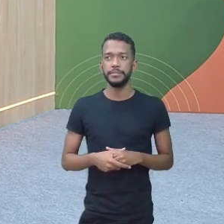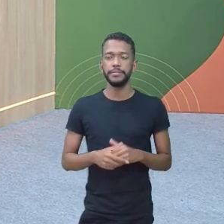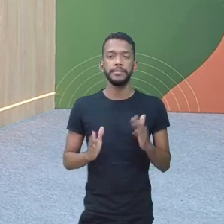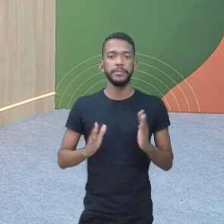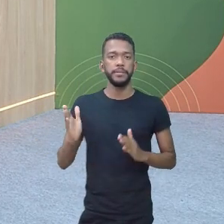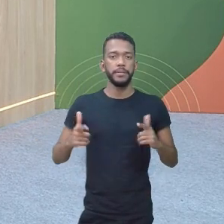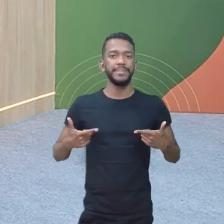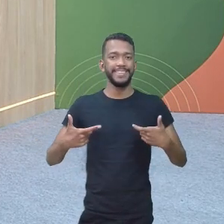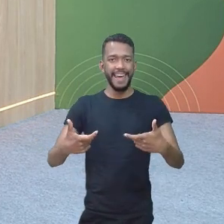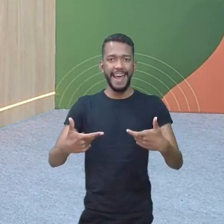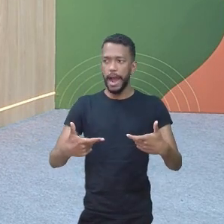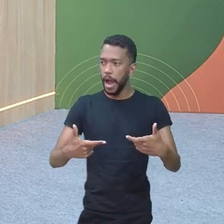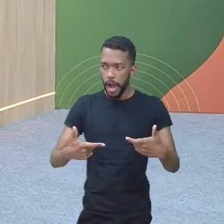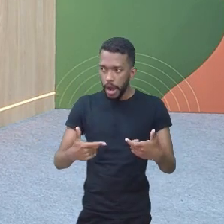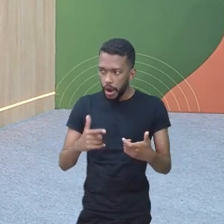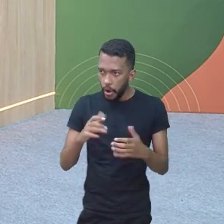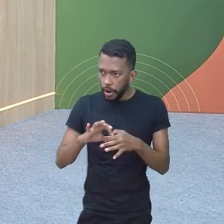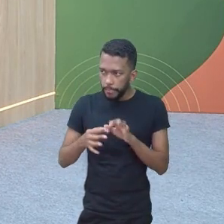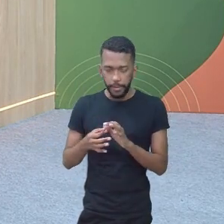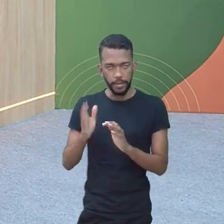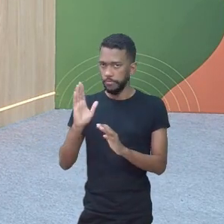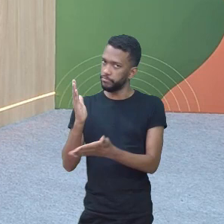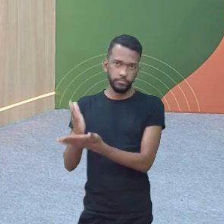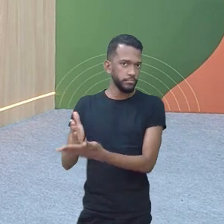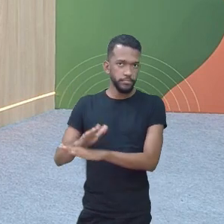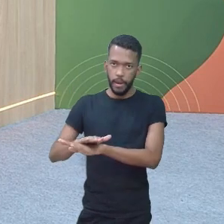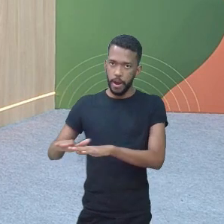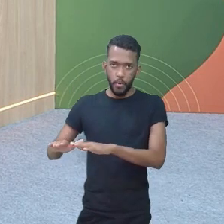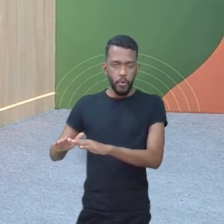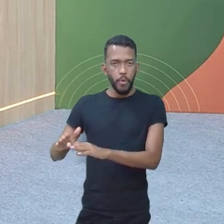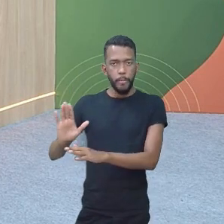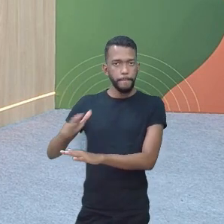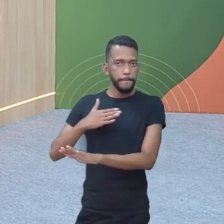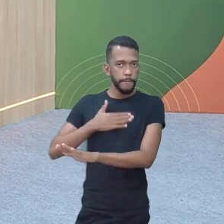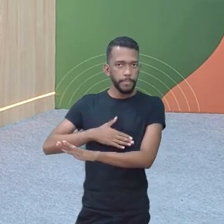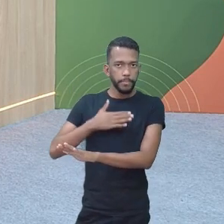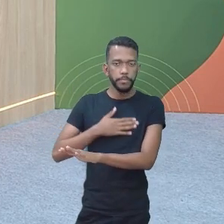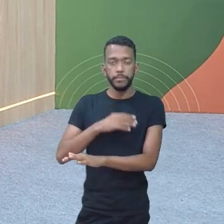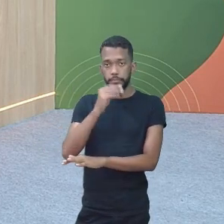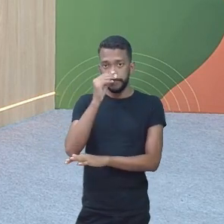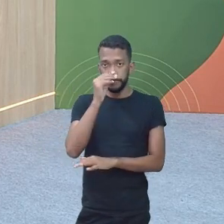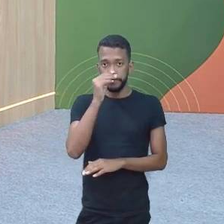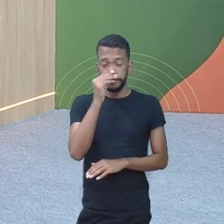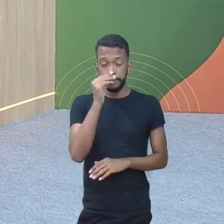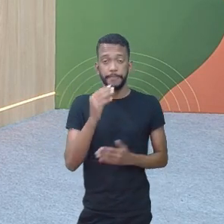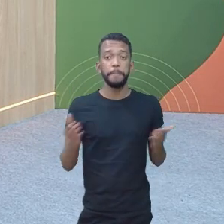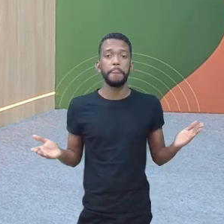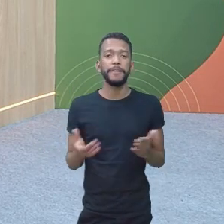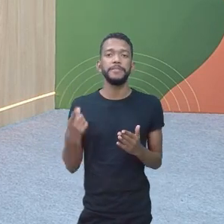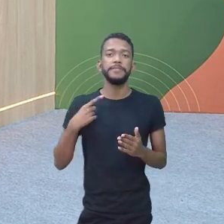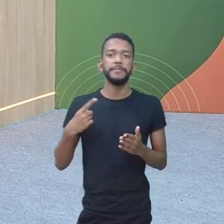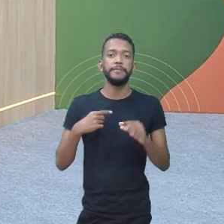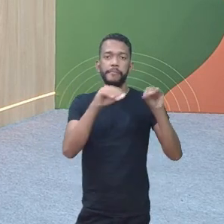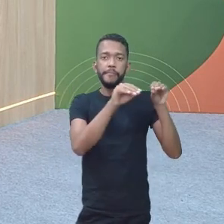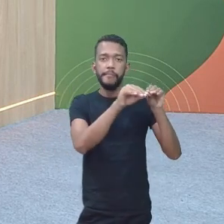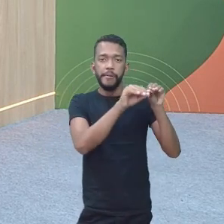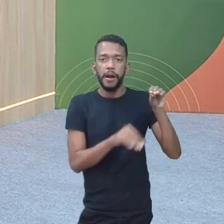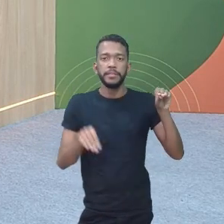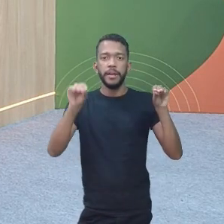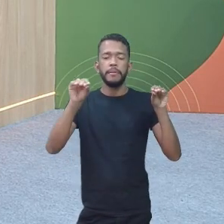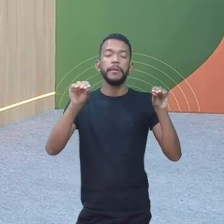na guerra, né? Nas guerras mundiais. E agora a gente tem o adiamento por